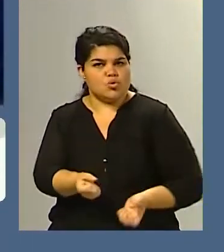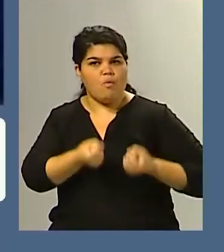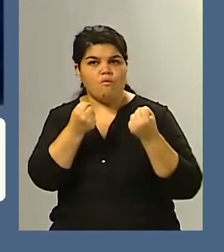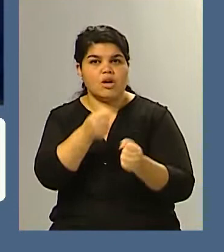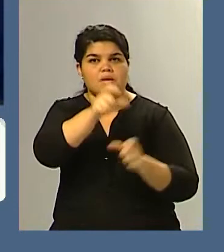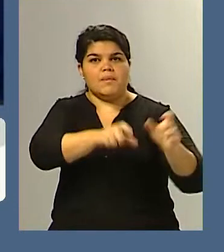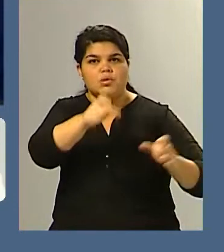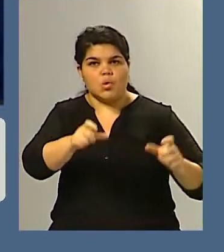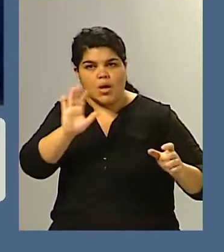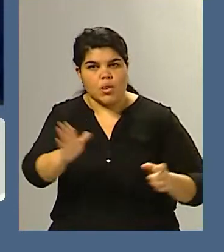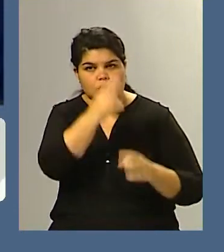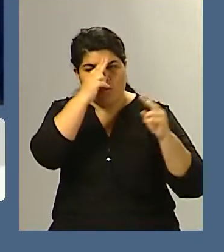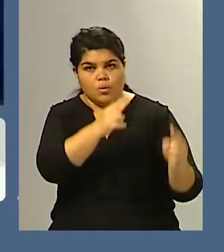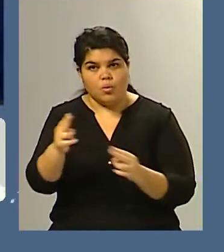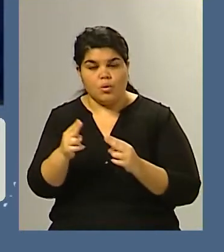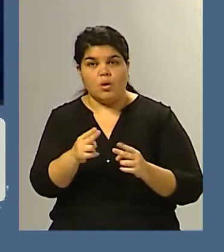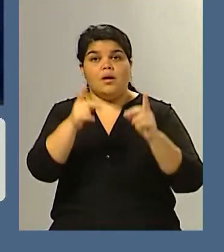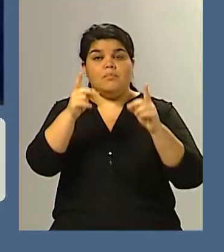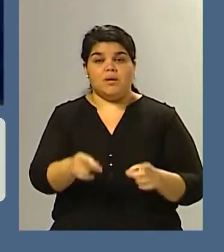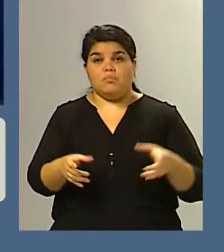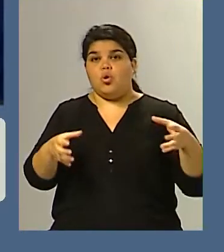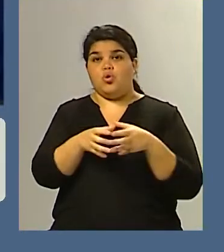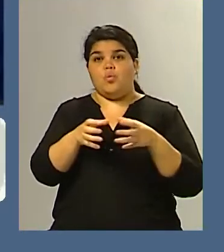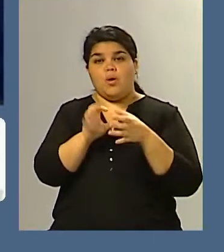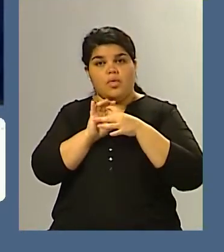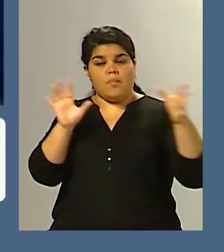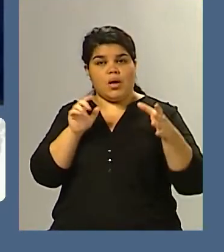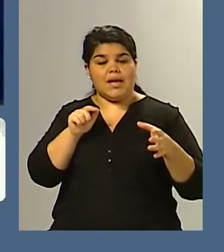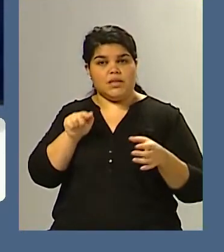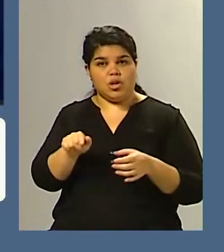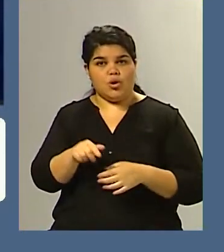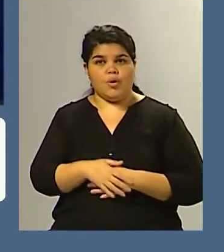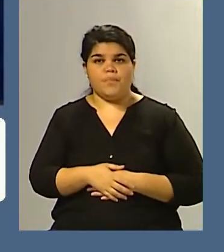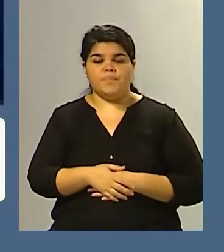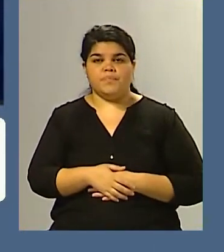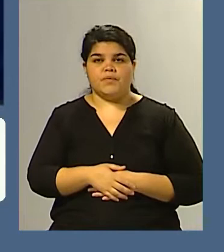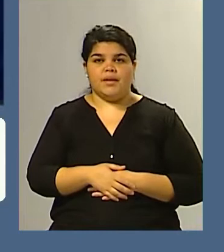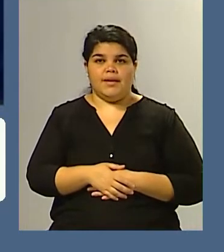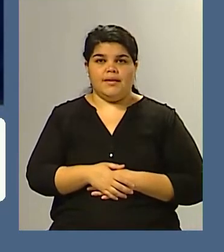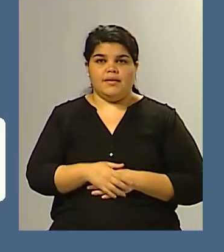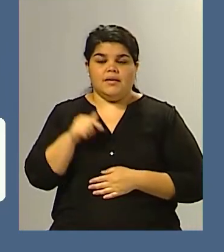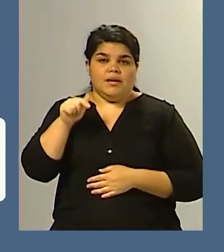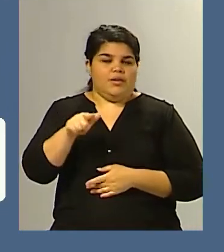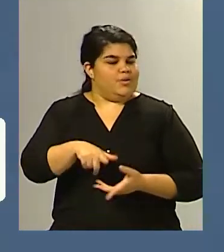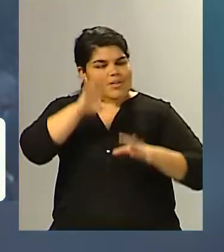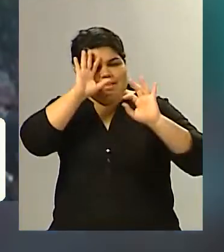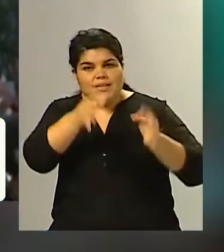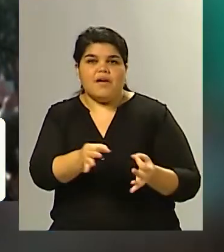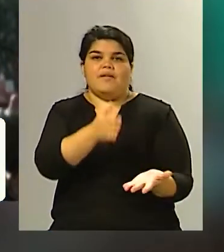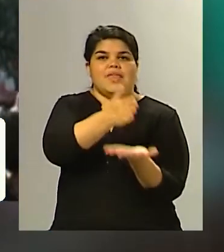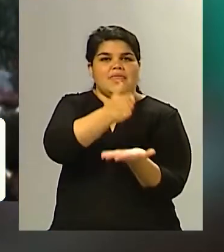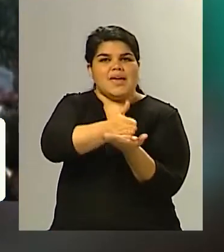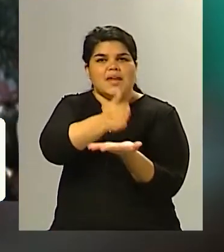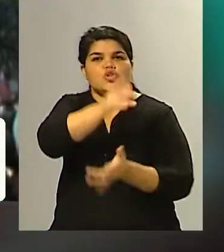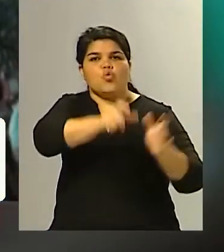porque ele tem apoio dos setores do campo democrático que convergem nessa visão de que os direitos humanos devem ser uma política